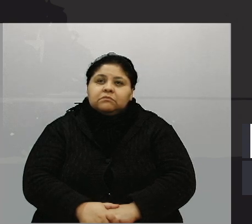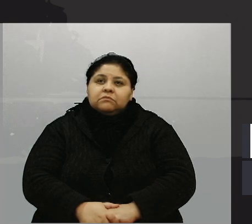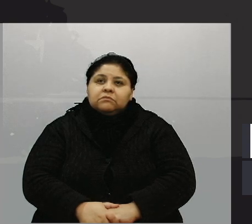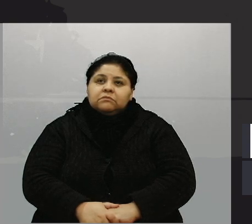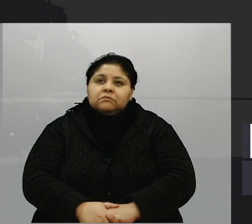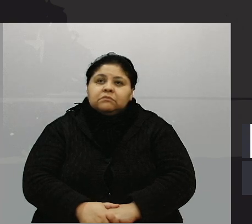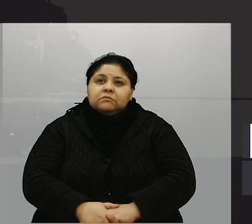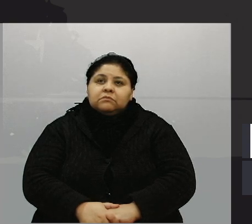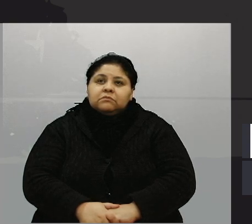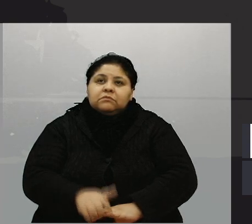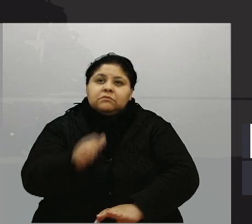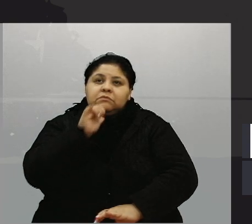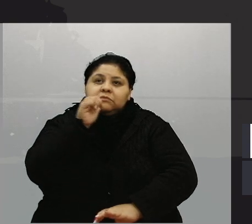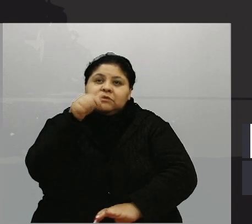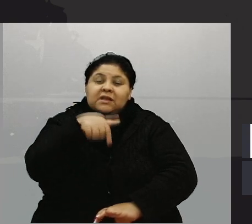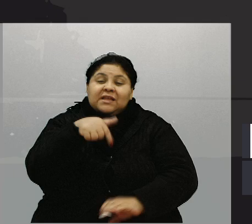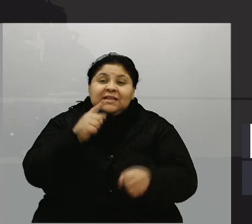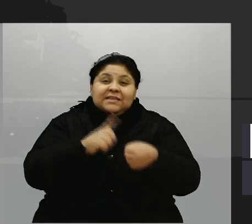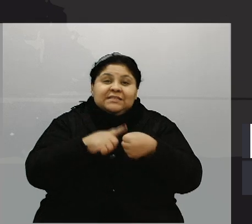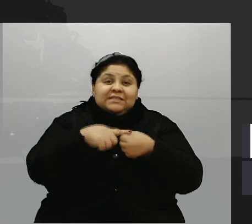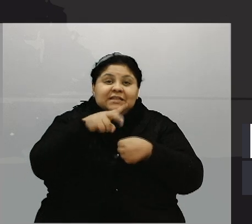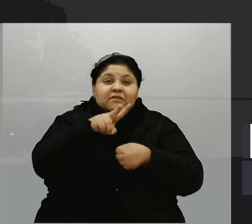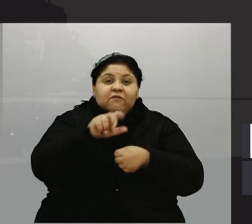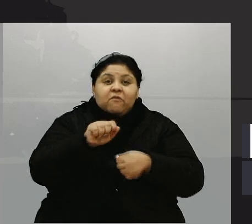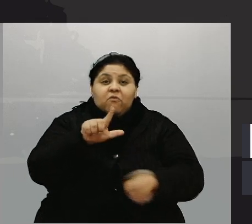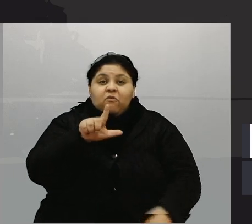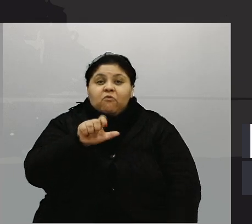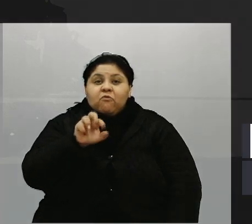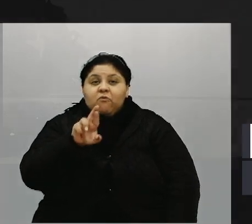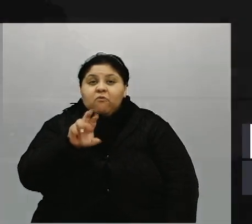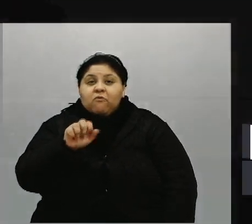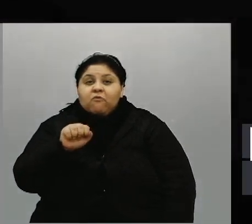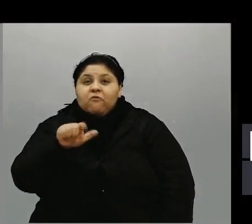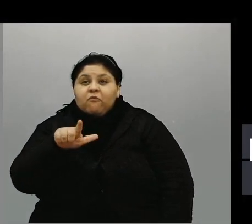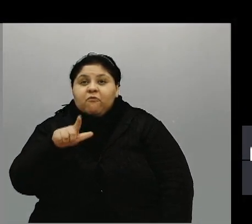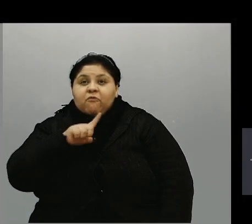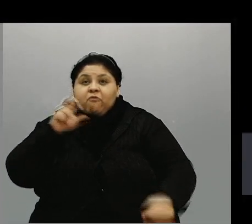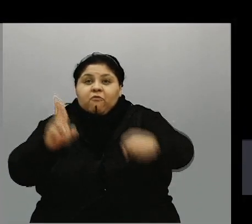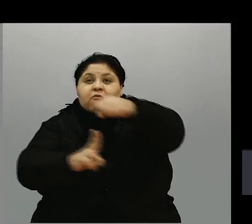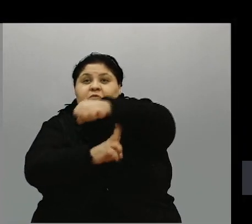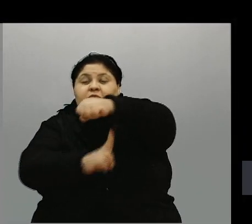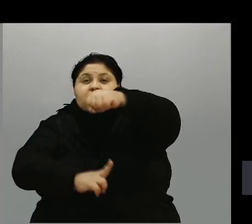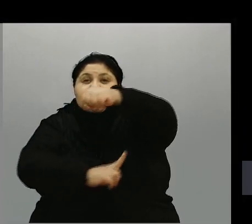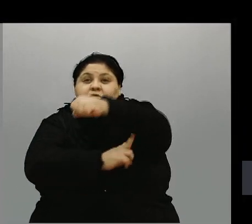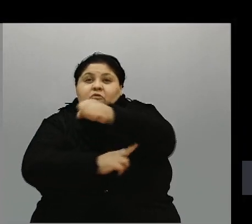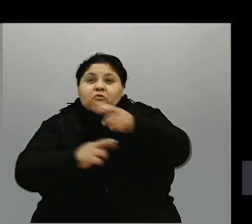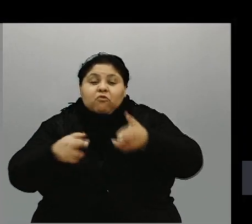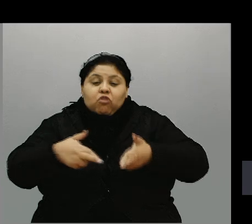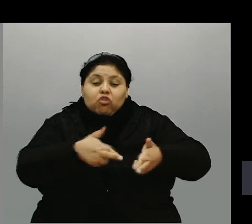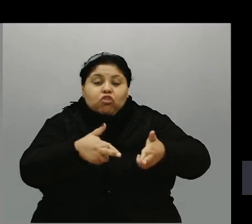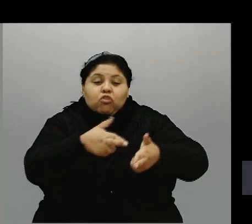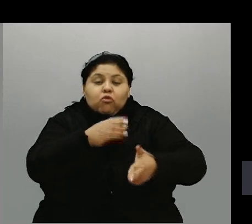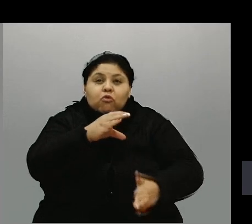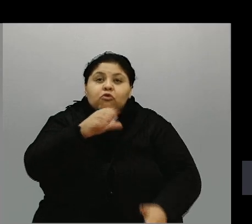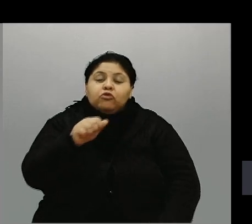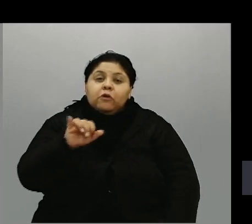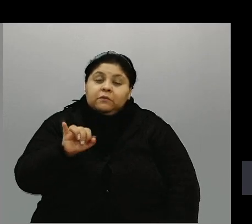Caspari, falo aqui da cidade de Vale Real, na altura onde temos a ponte do Rio Caí, que une